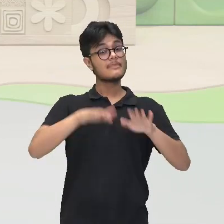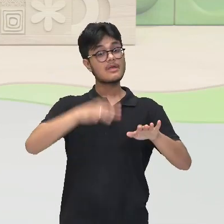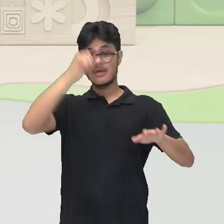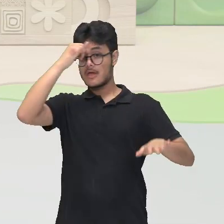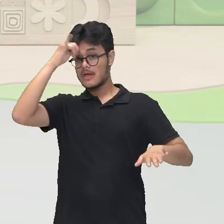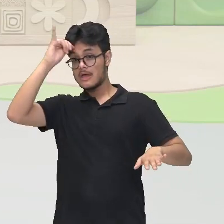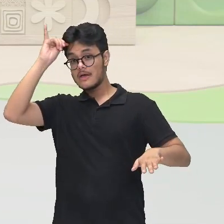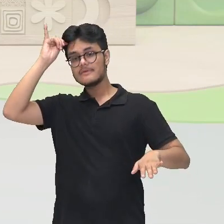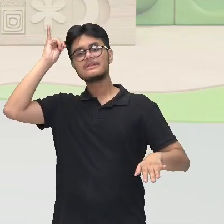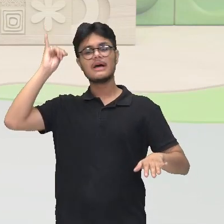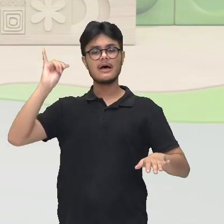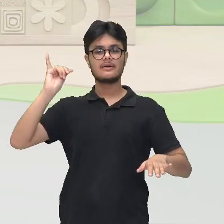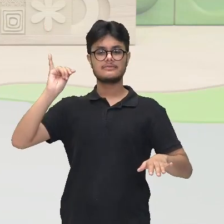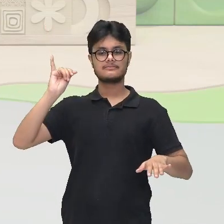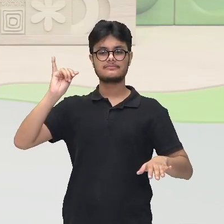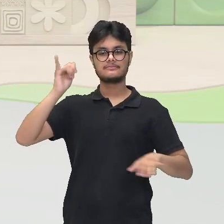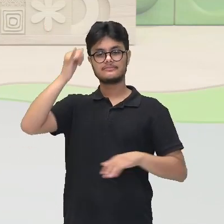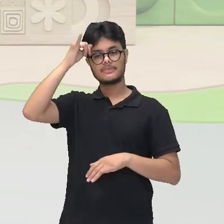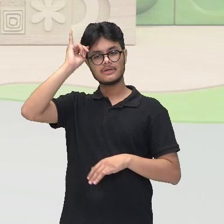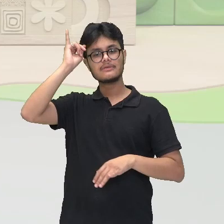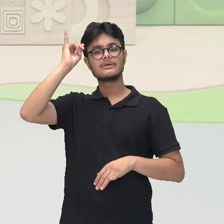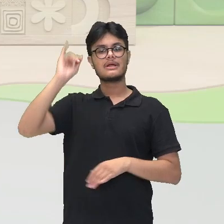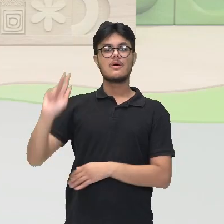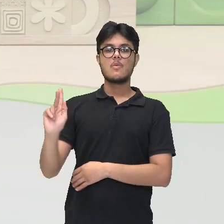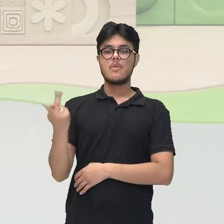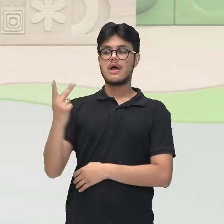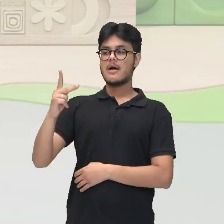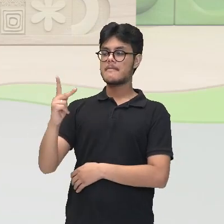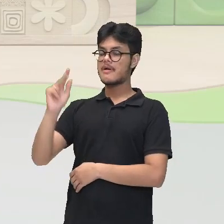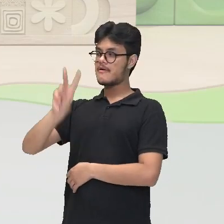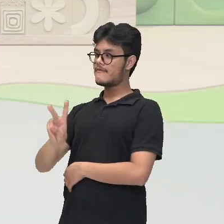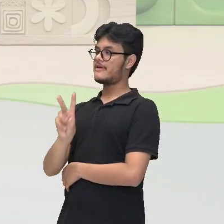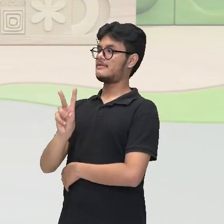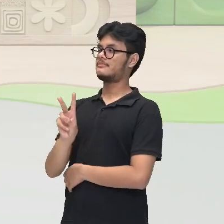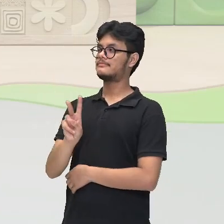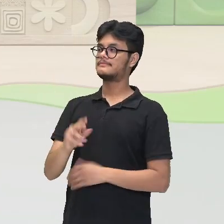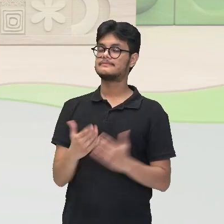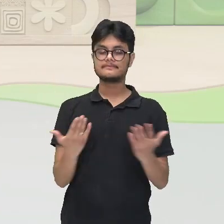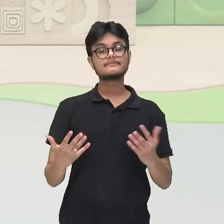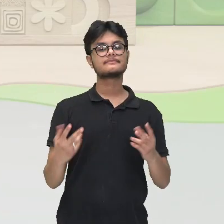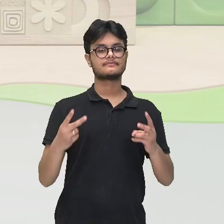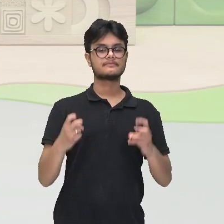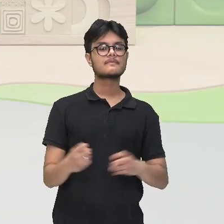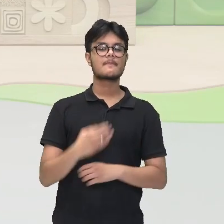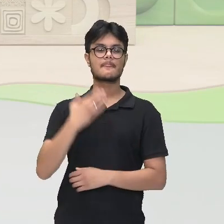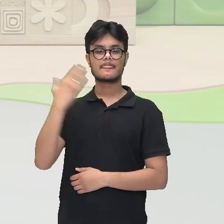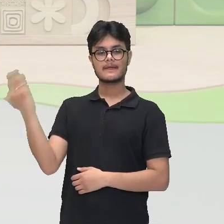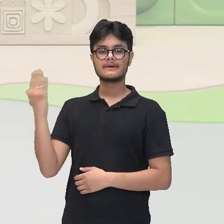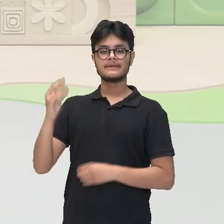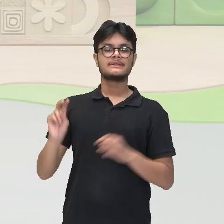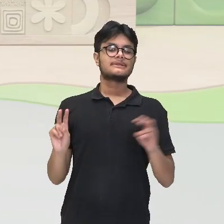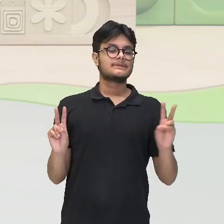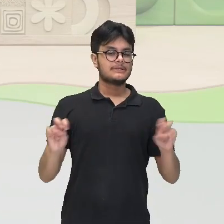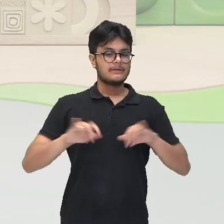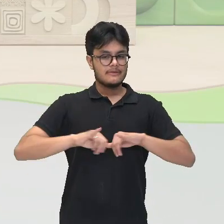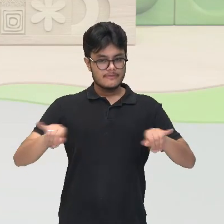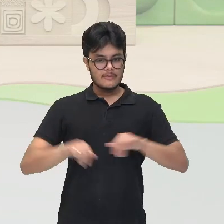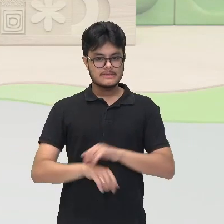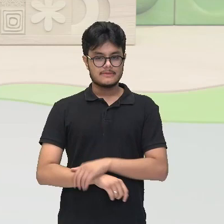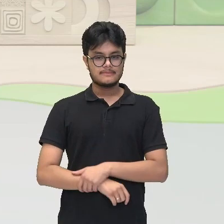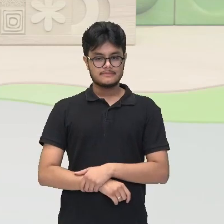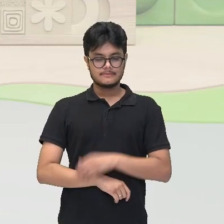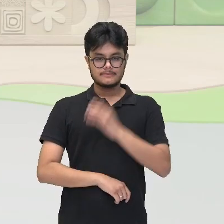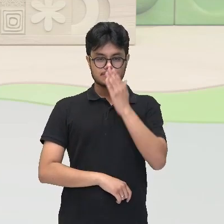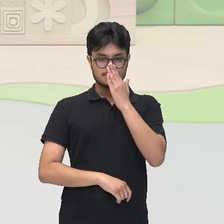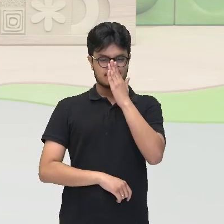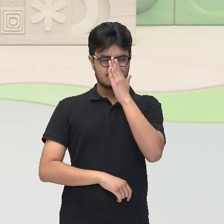diminua esses riscos que a gente pode observar aí nessa notícia, né? Então,